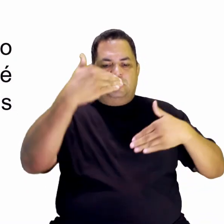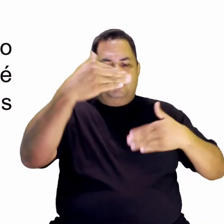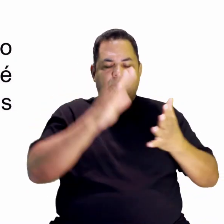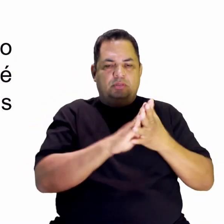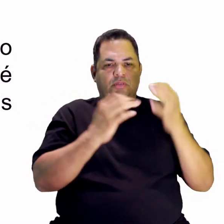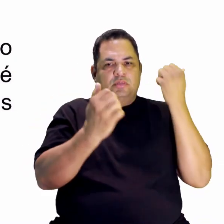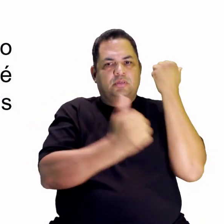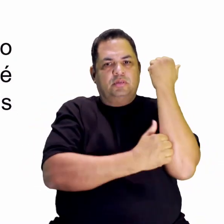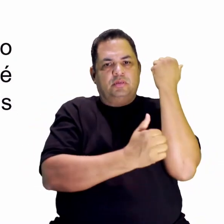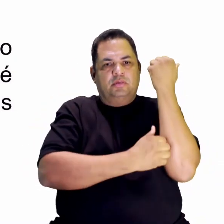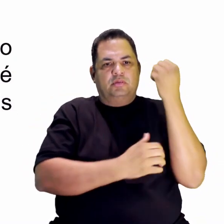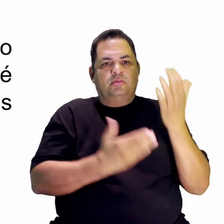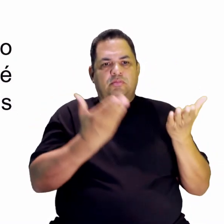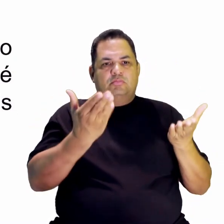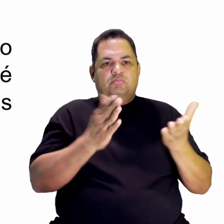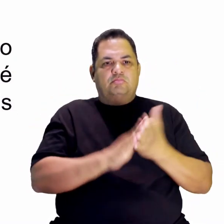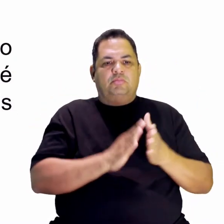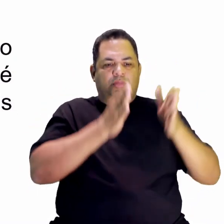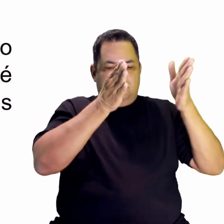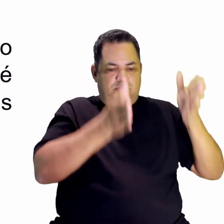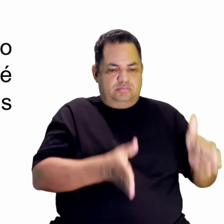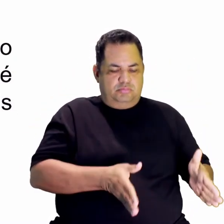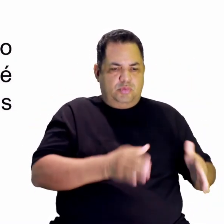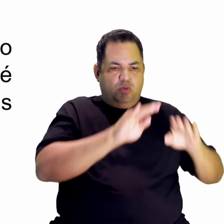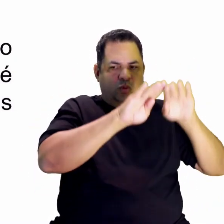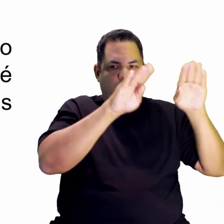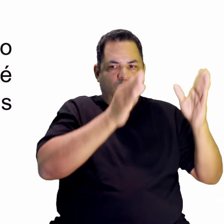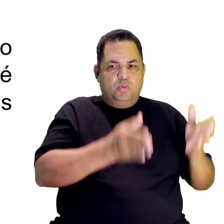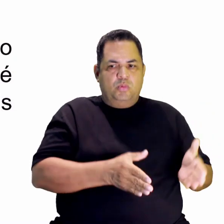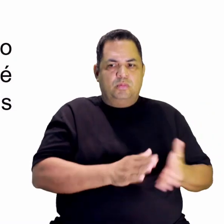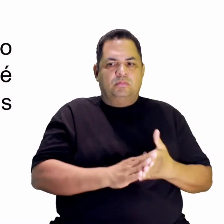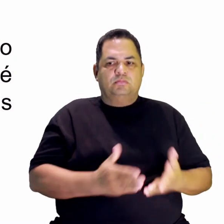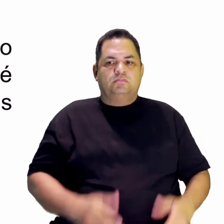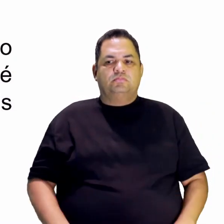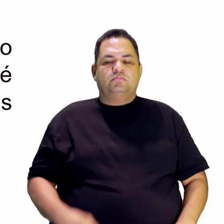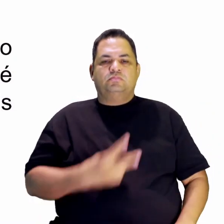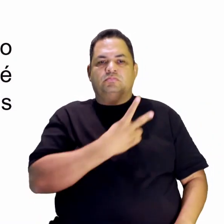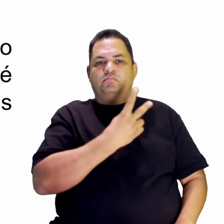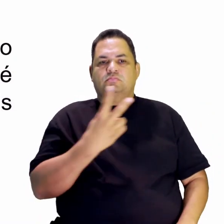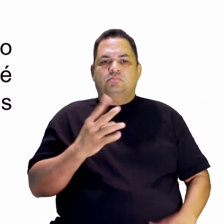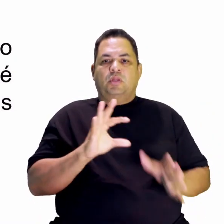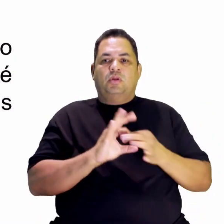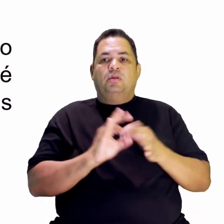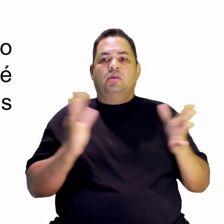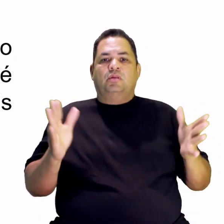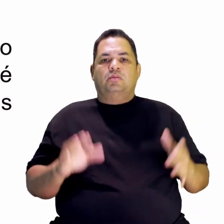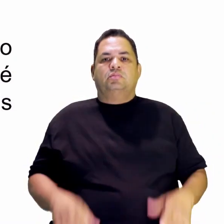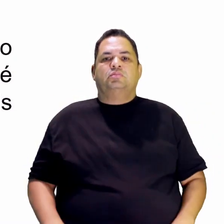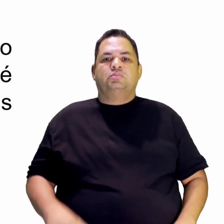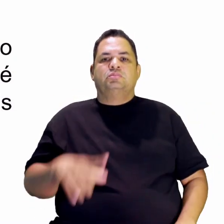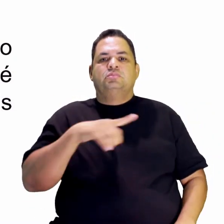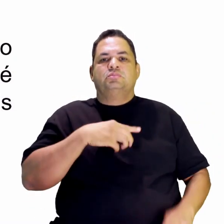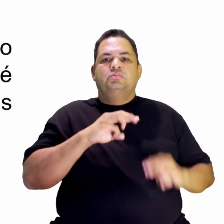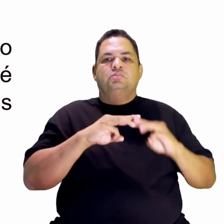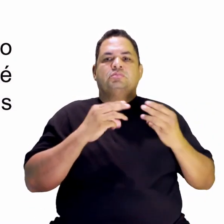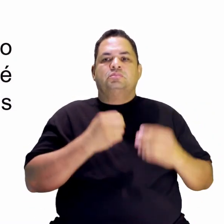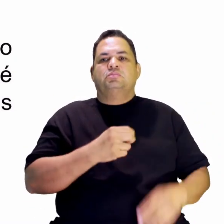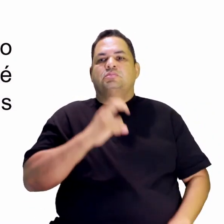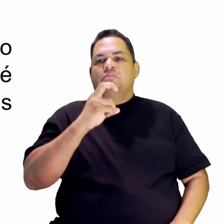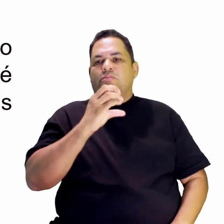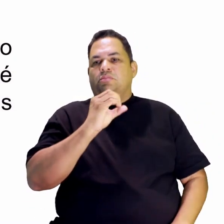ser 2 geladeiras ali dentro das caixas, um exemplo. 2 caixas, tá ali, estão soltas. Elas têm 500